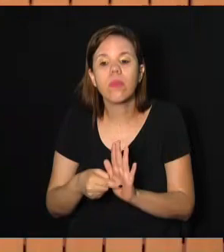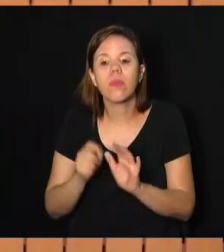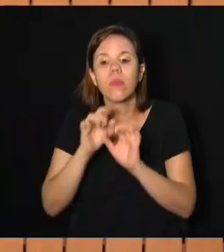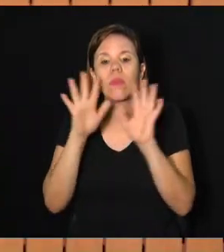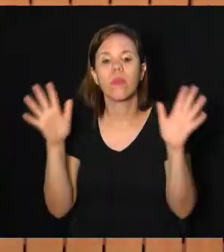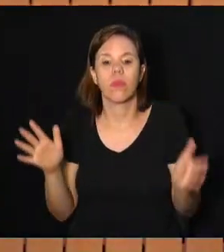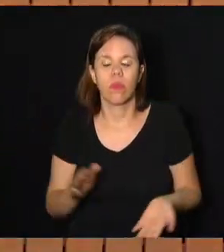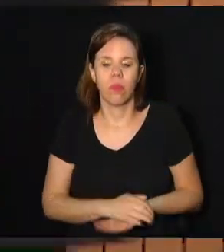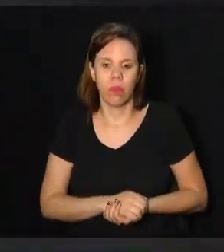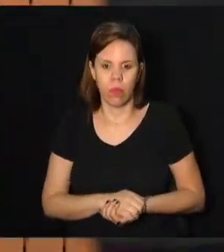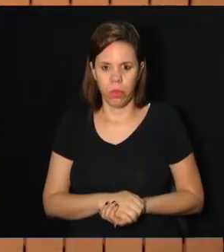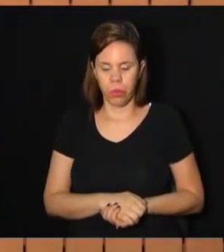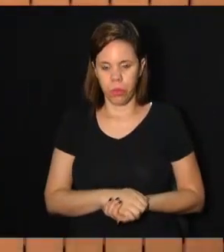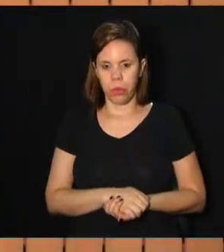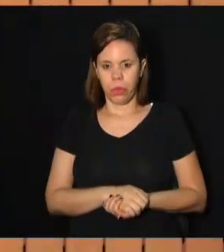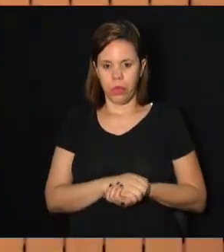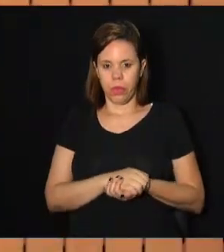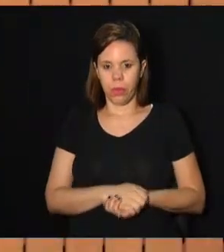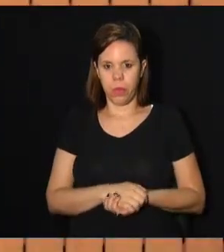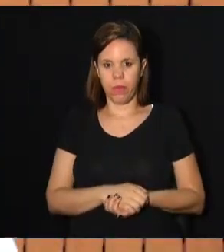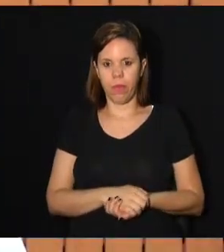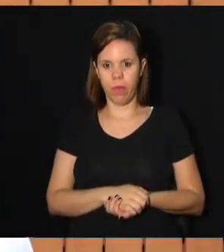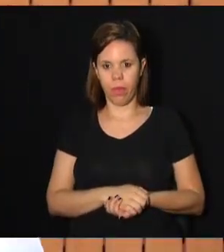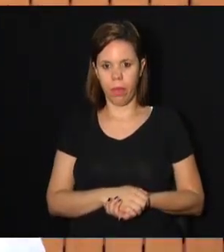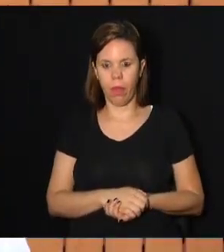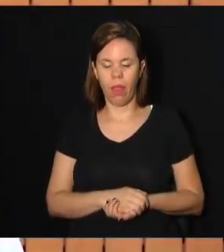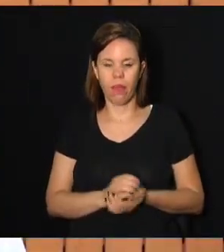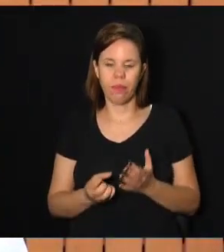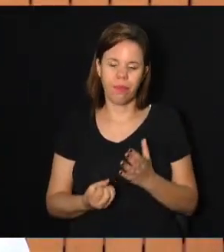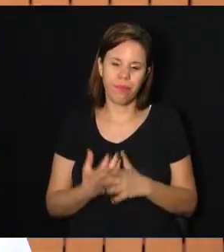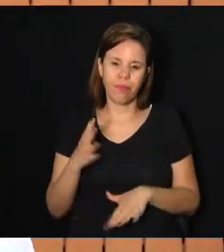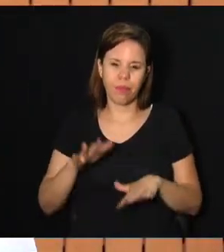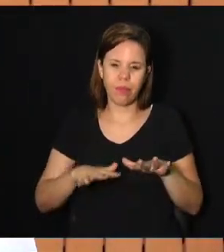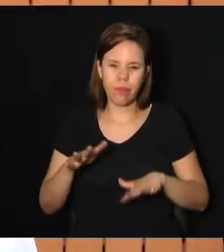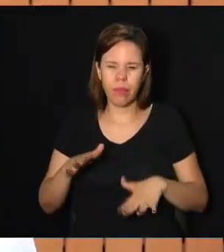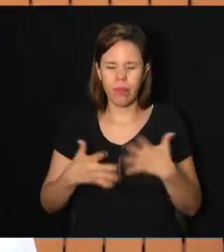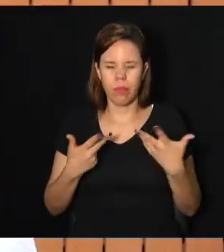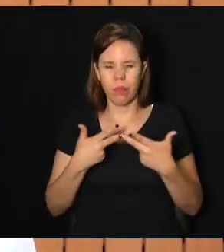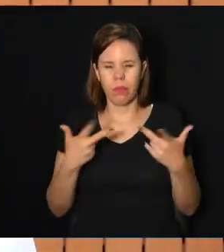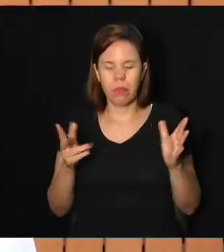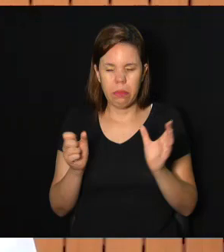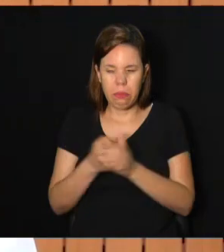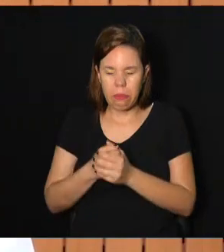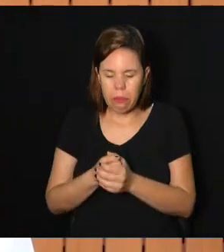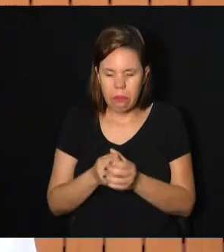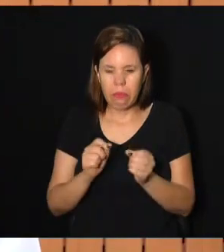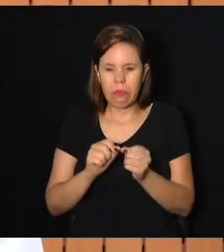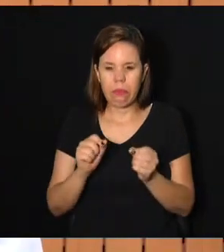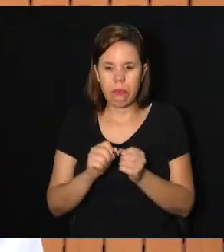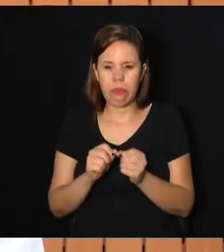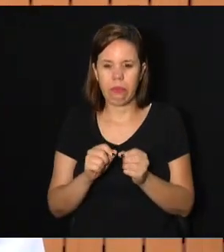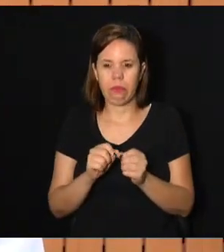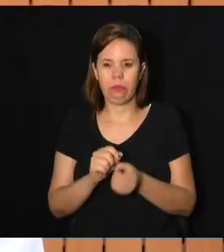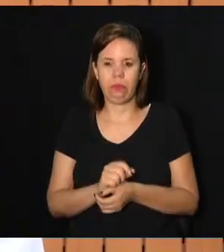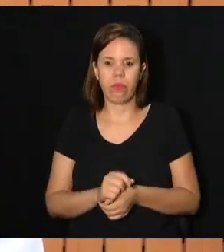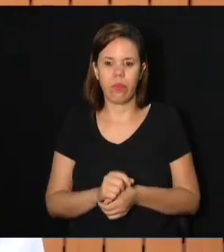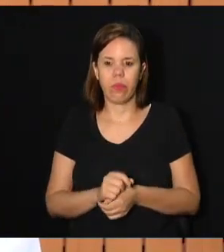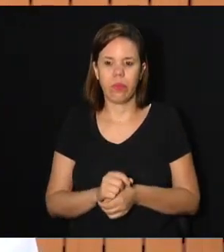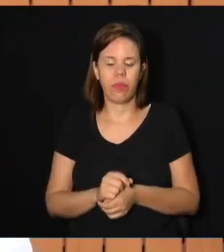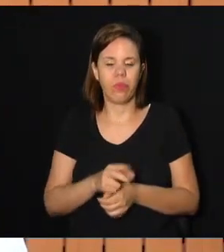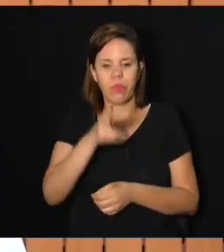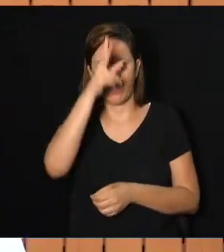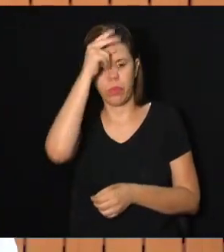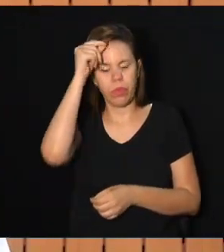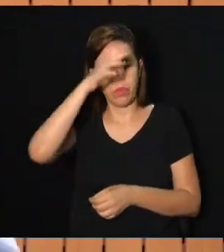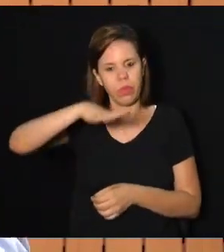negócio dessas situações nebulosas que até então sempre existiu no poder público, acho que devem